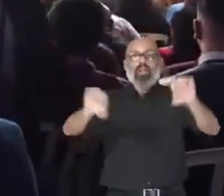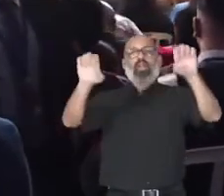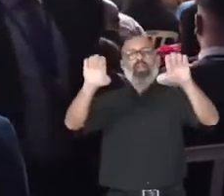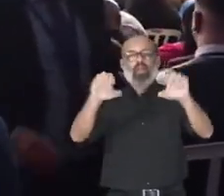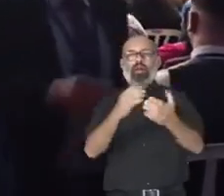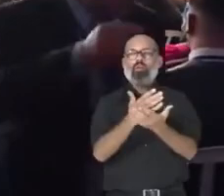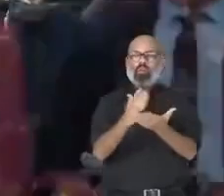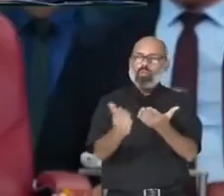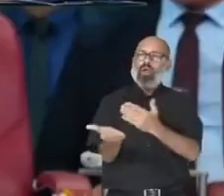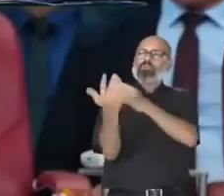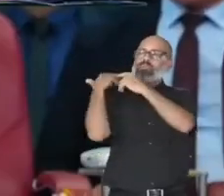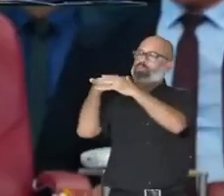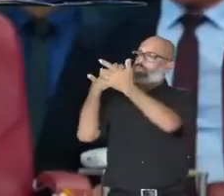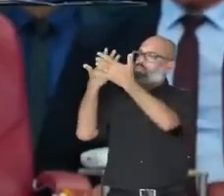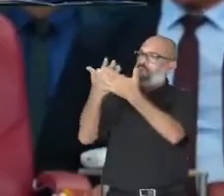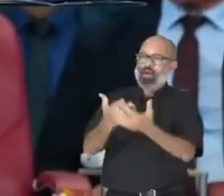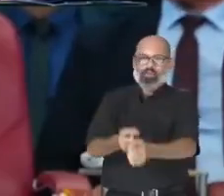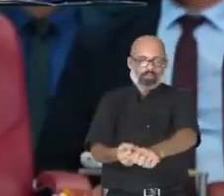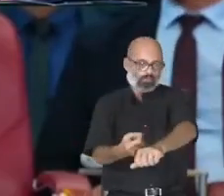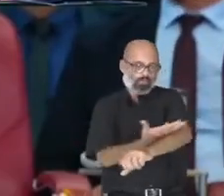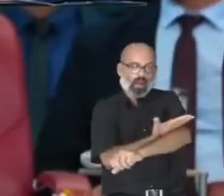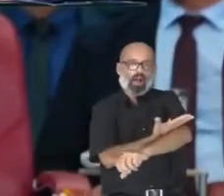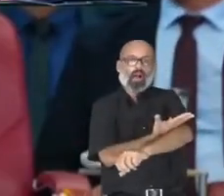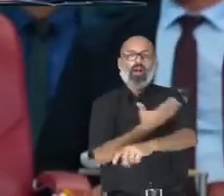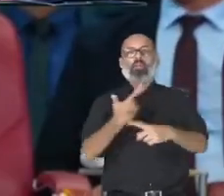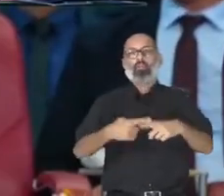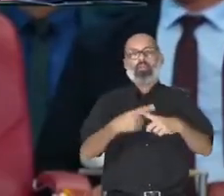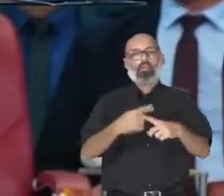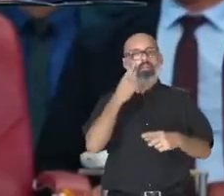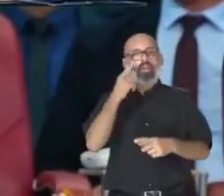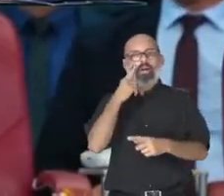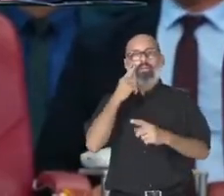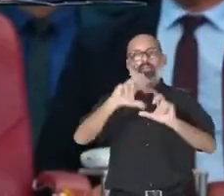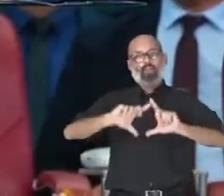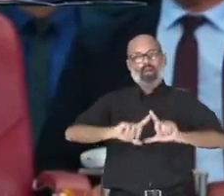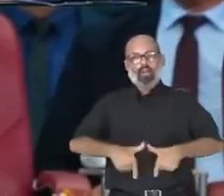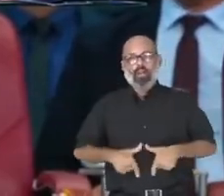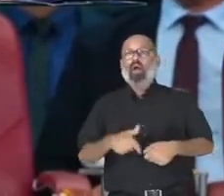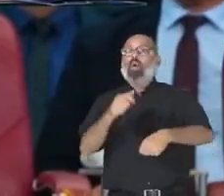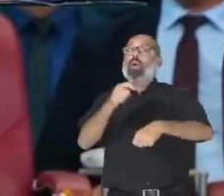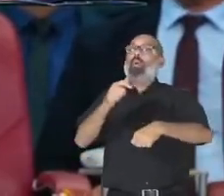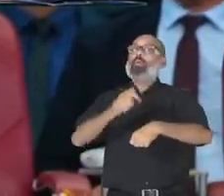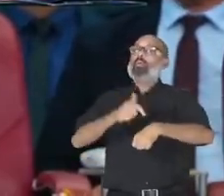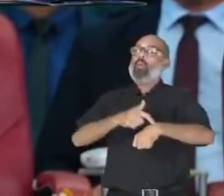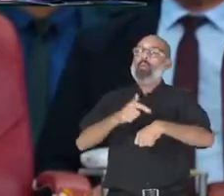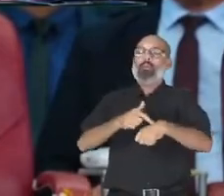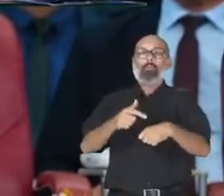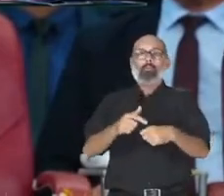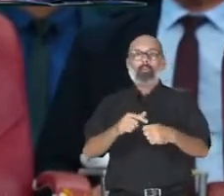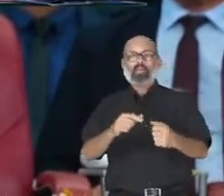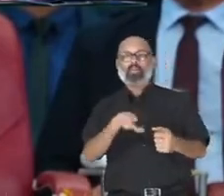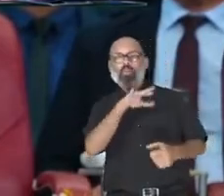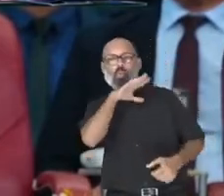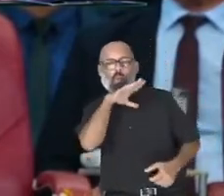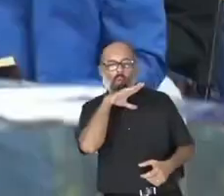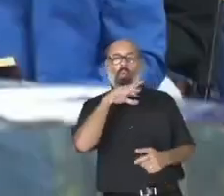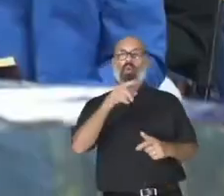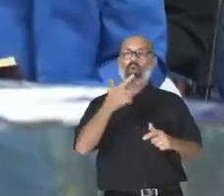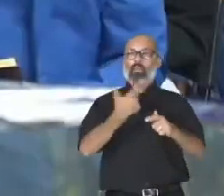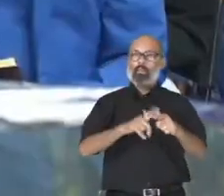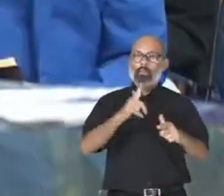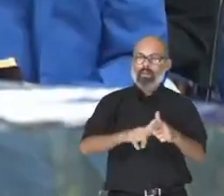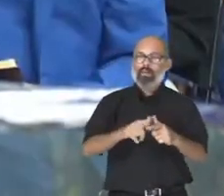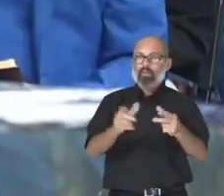comecei há muito tempo, acaba se emocionando. Porque você vai ver que Israel vem de um momento dramático. De um momento dramático